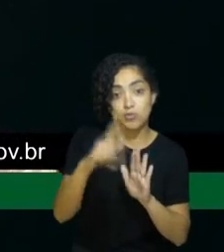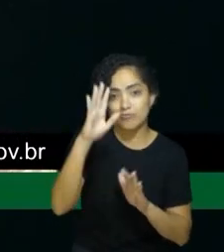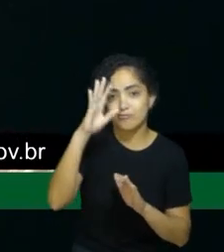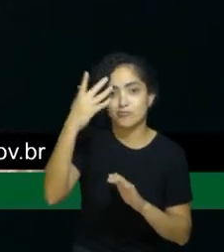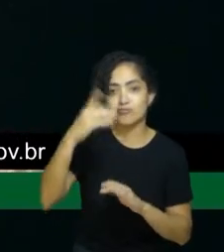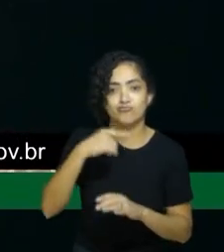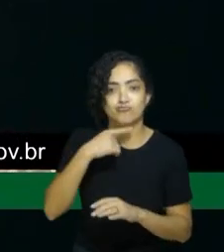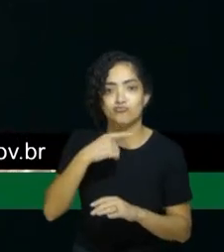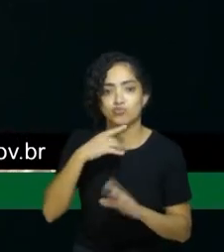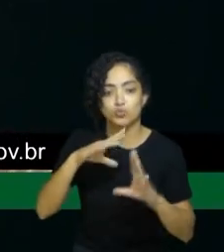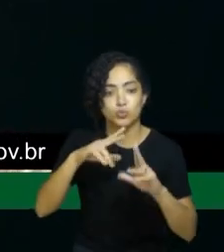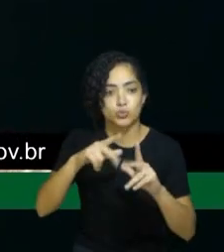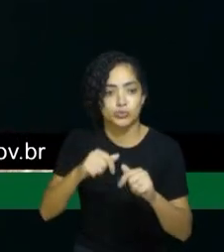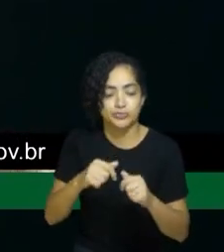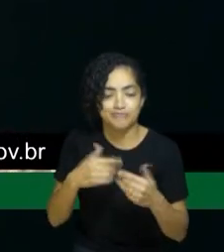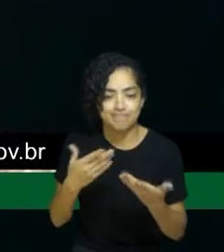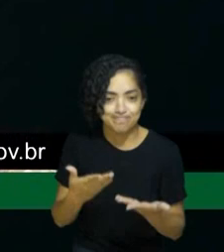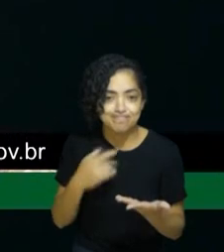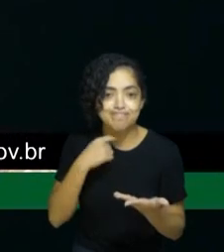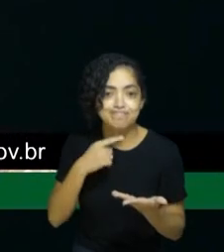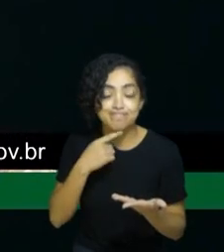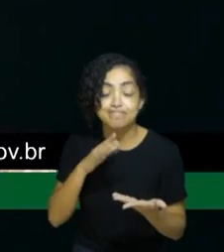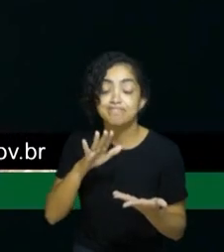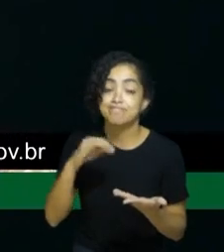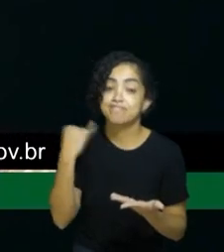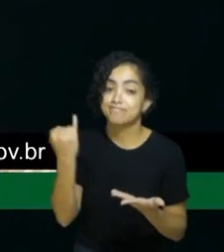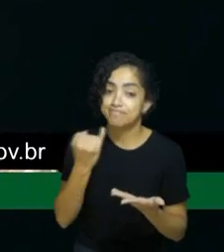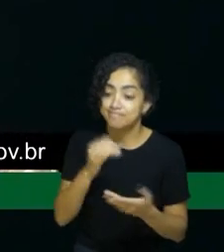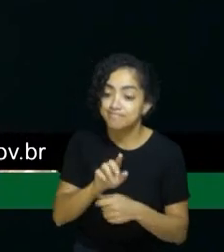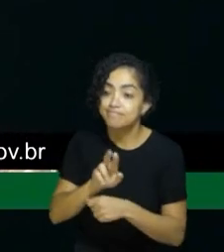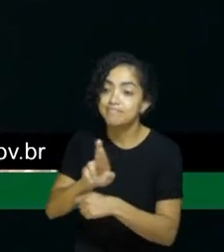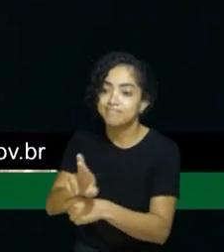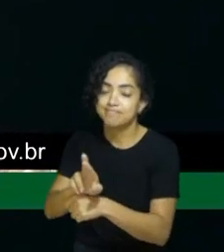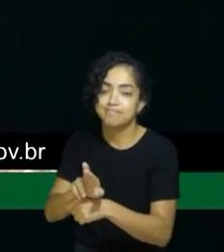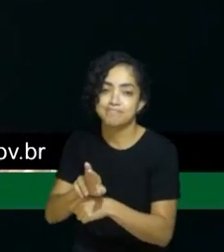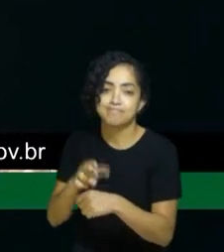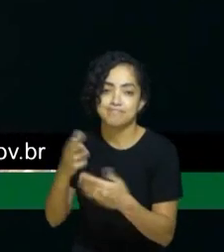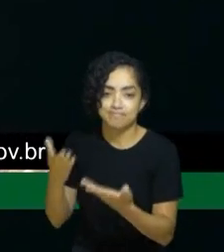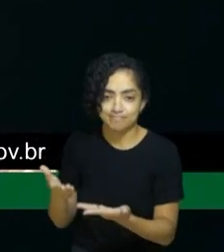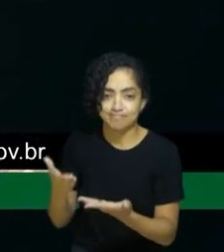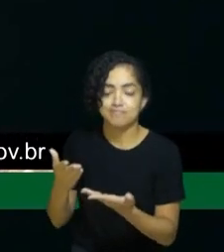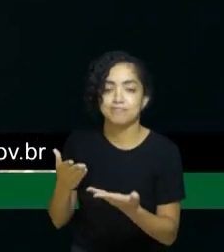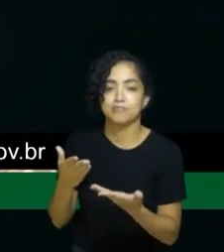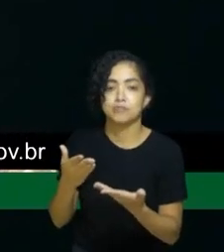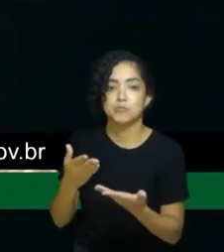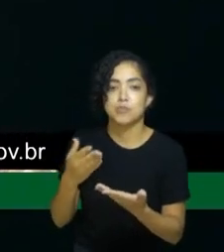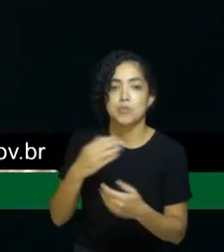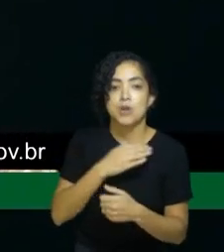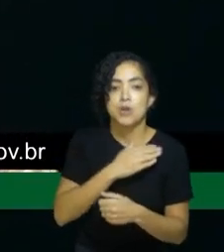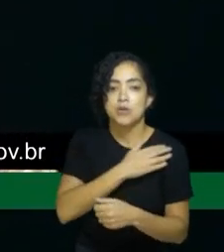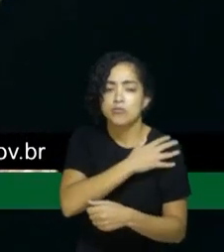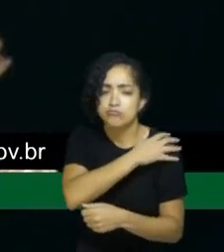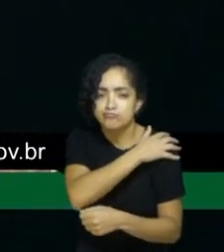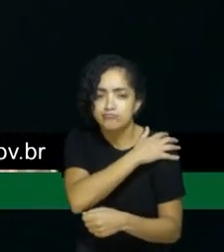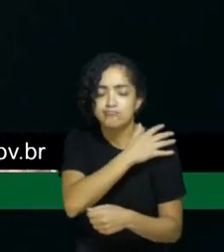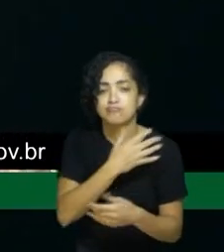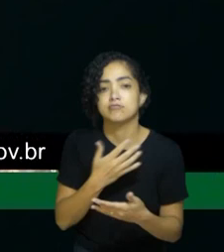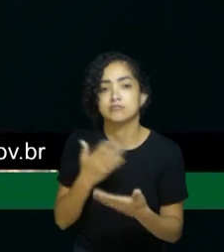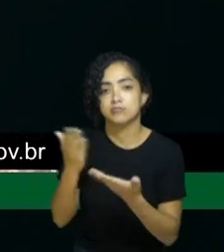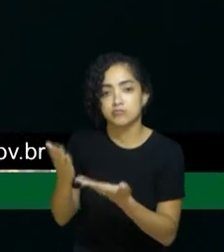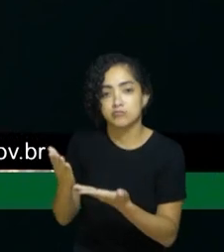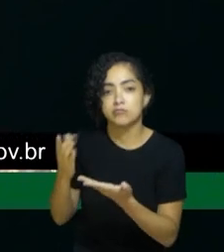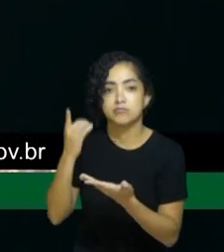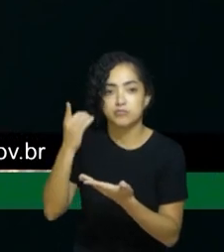importante também os nossos representantes viu Deputado ivanes como o senhor muito bem faz Deputado Napoleão fez muito bem Deputado